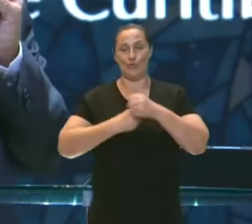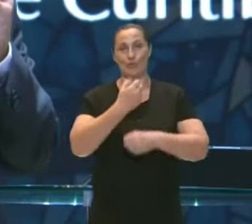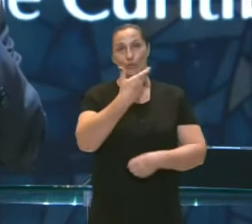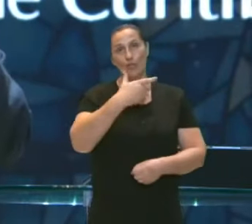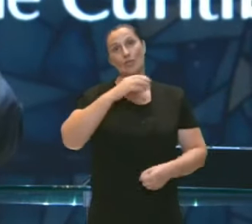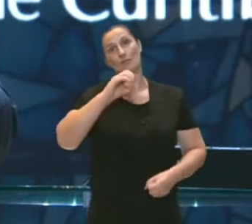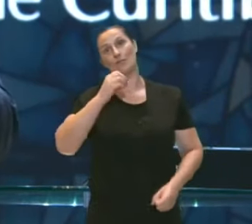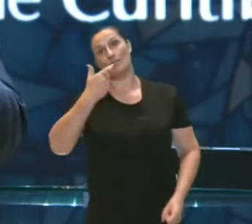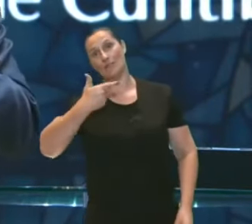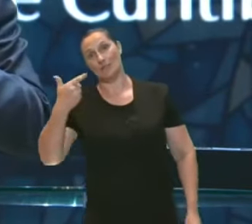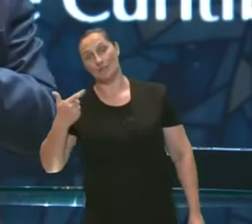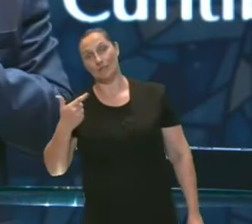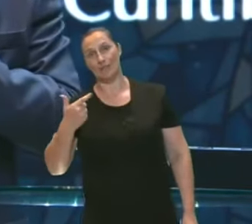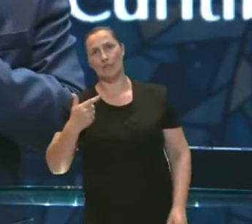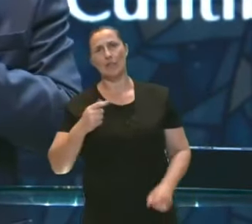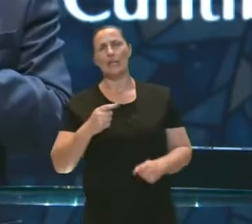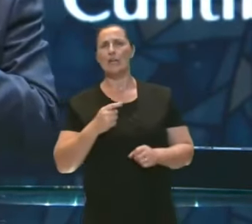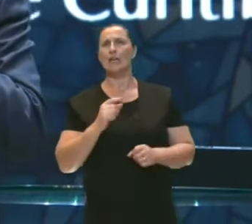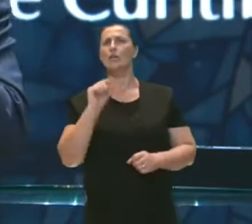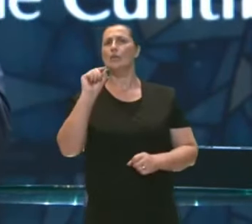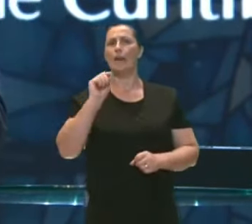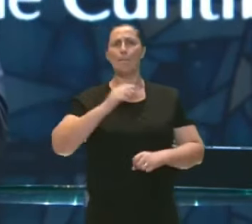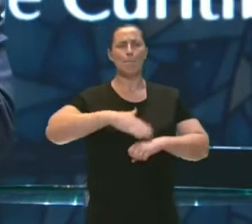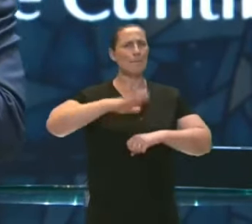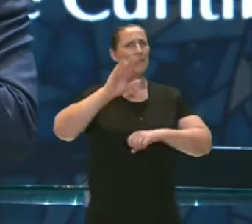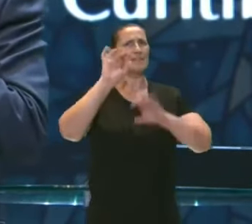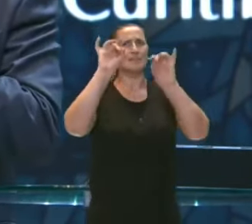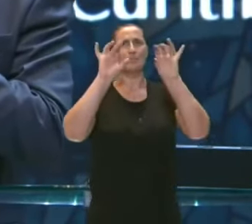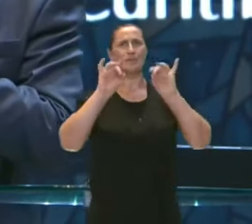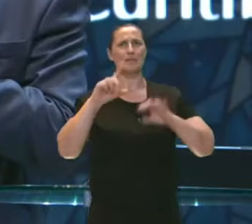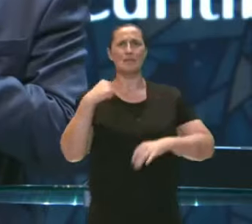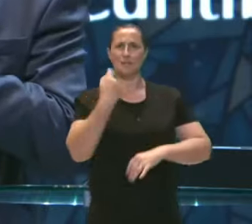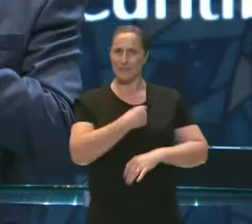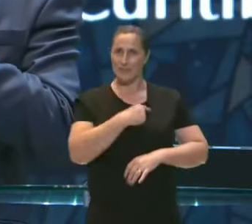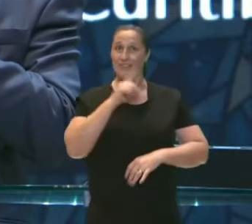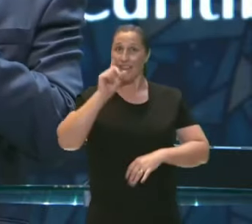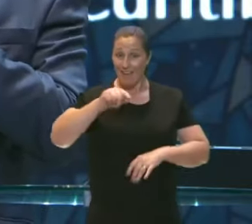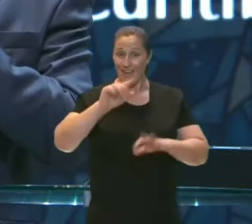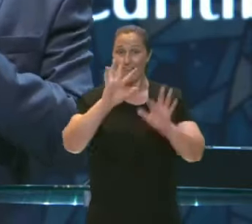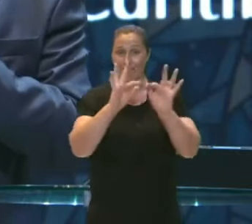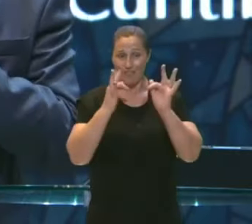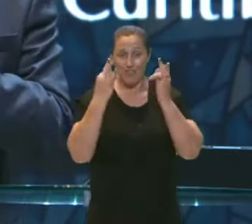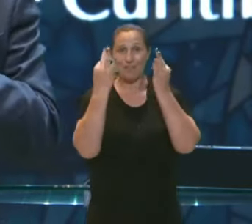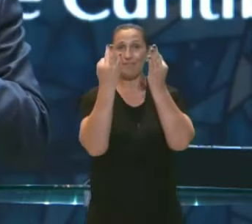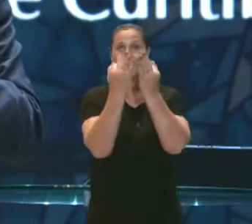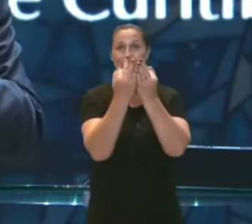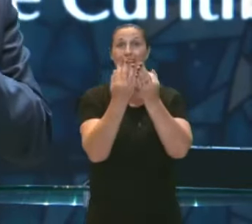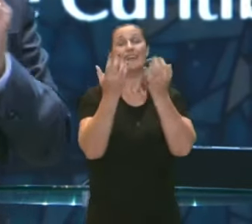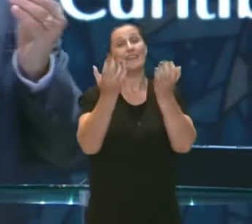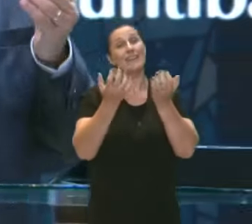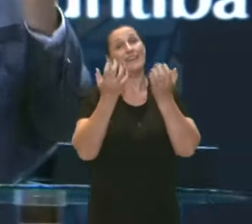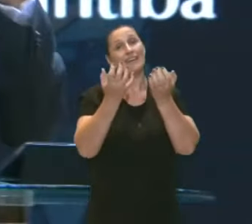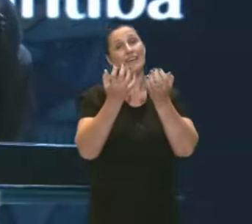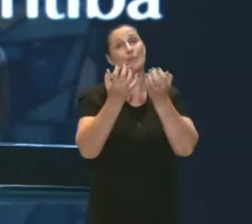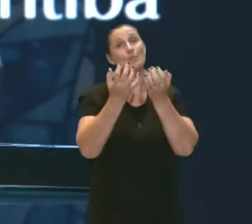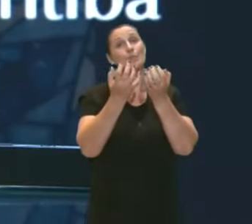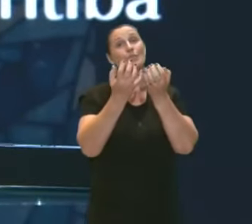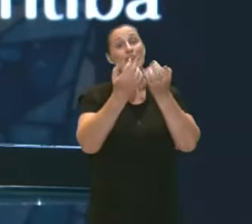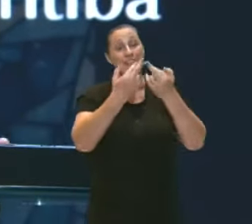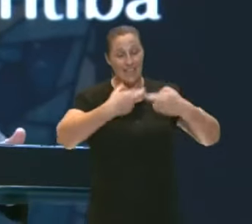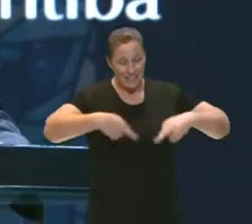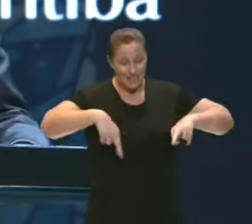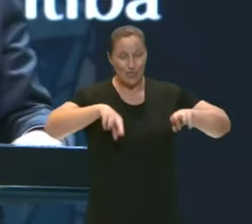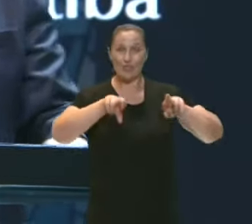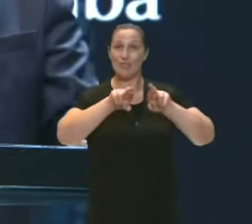mais preciosa para a gente é a família. Nós queremos ver novo tempo, renovação, coisas